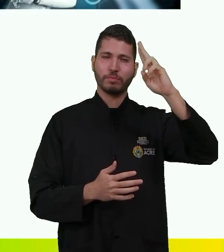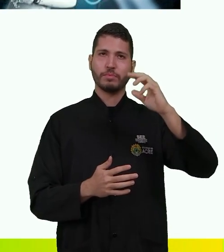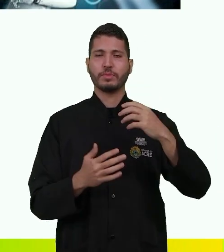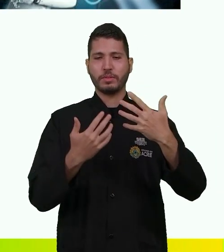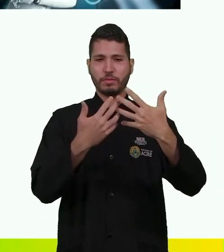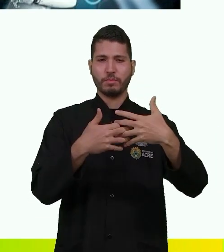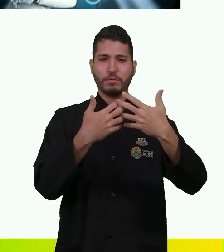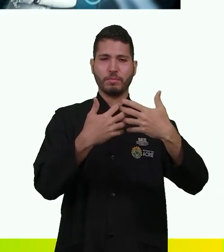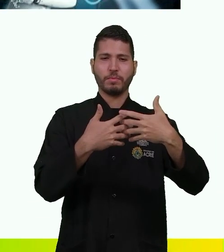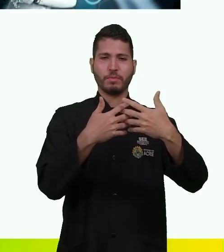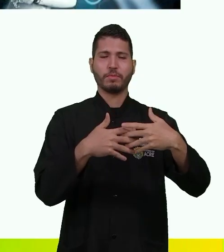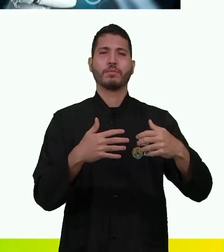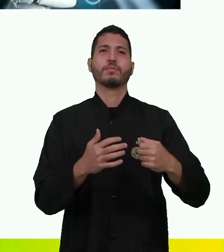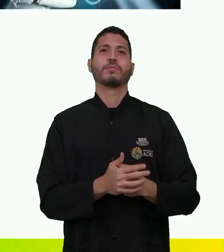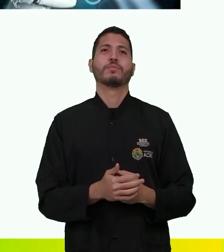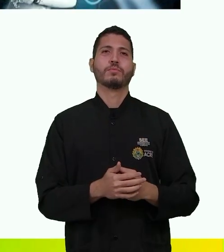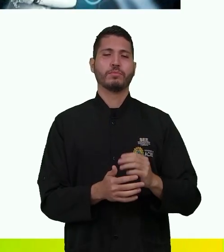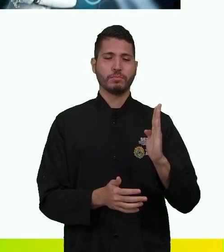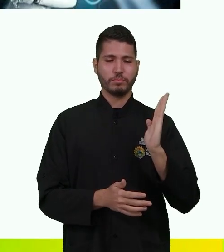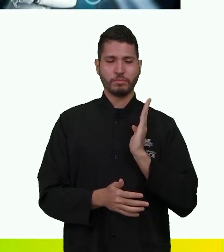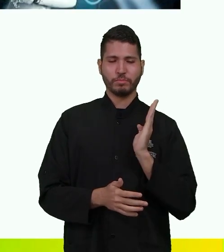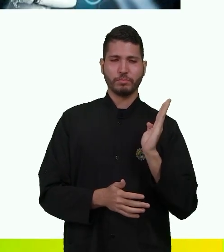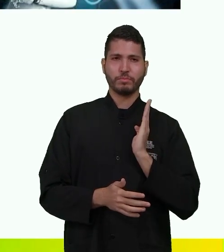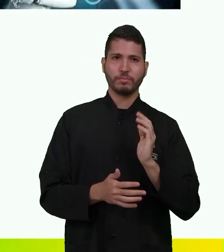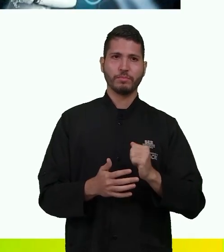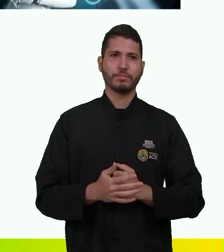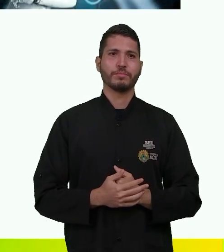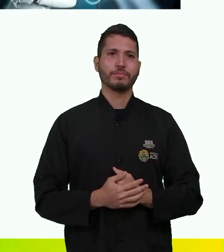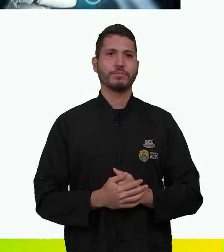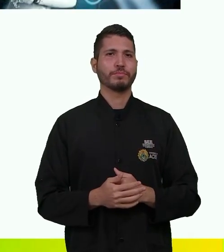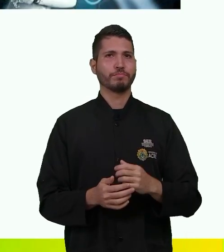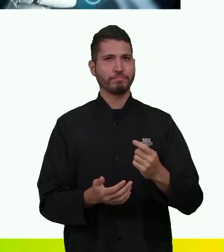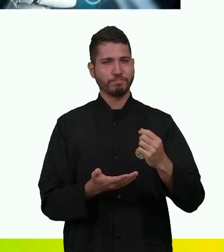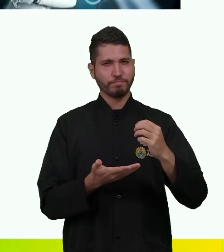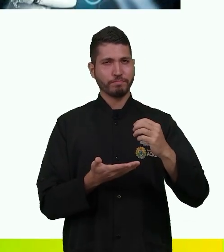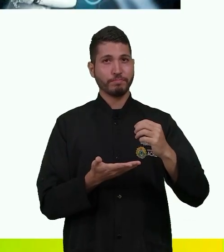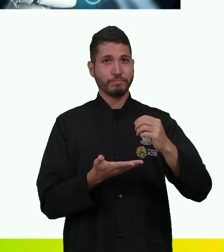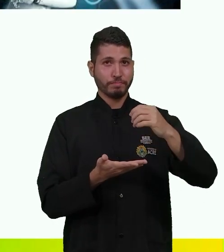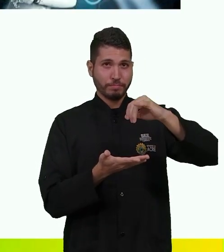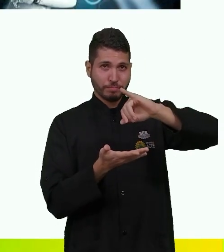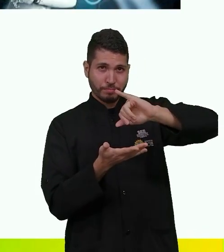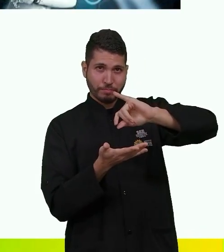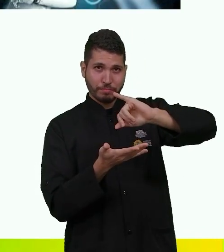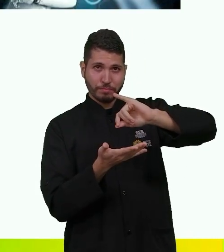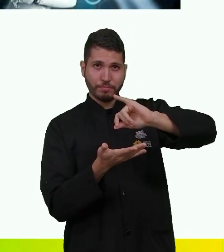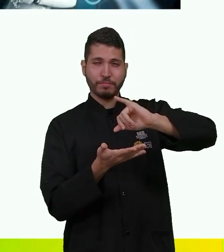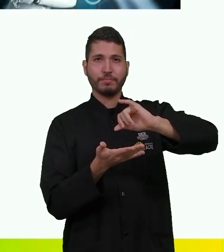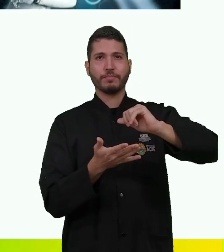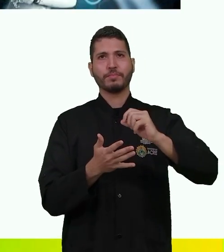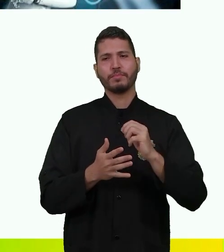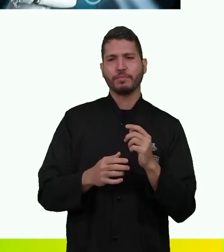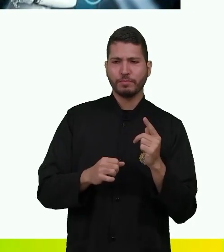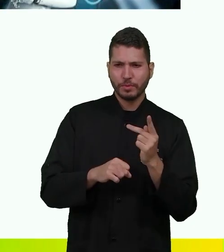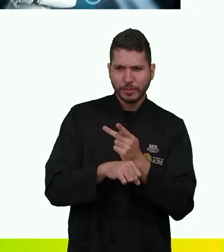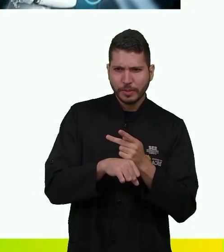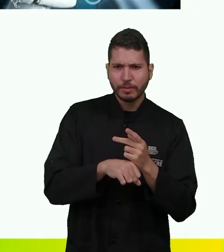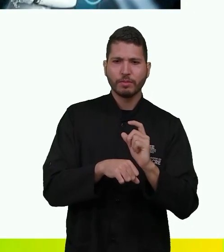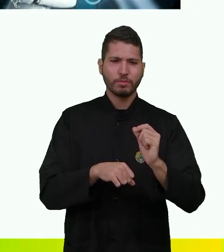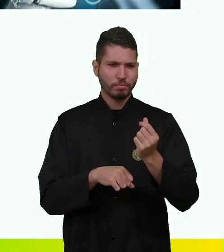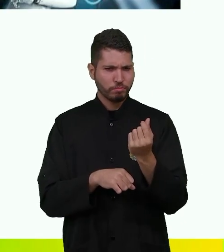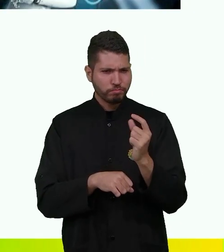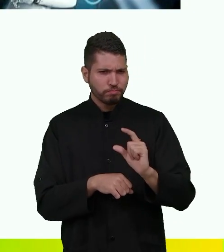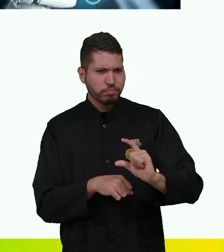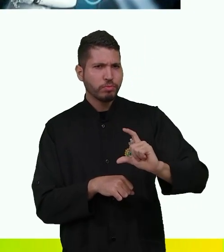burguês. Consolidação do capitalismo. A produção em massa e a busca por lucro impulsionaram o